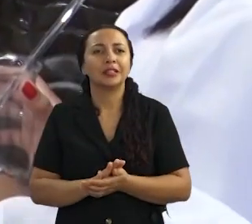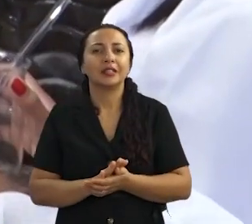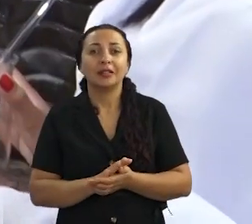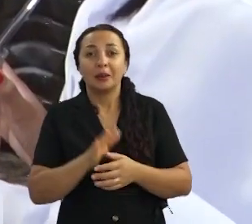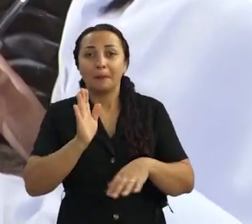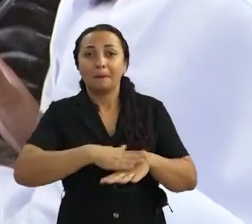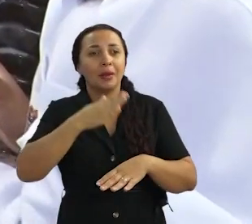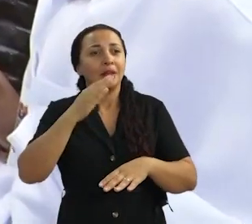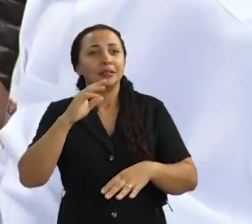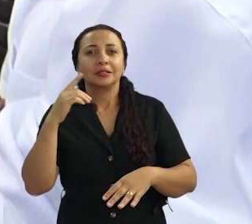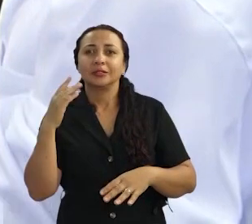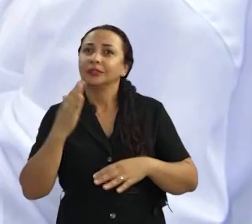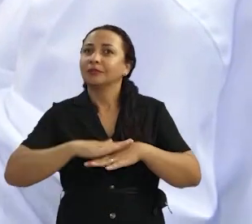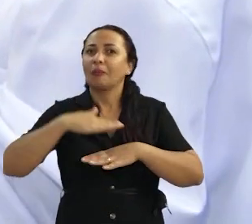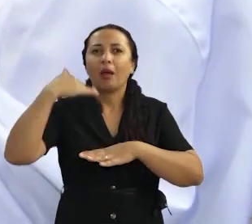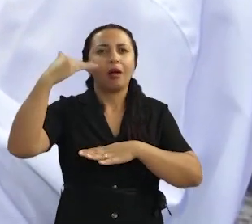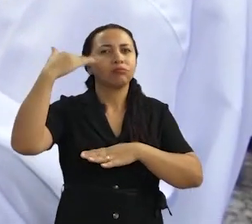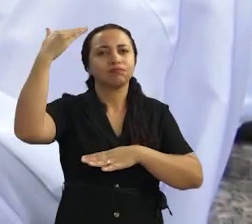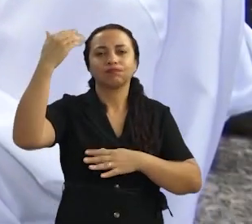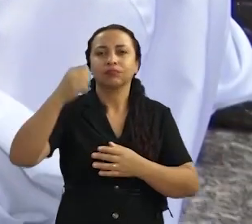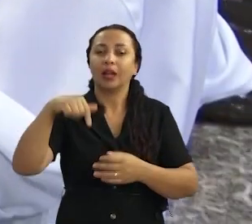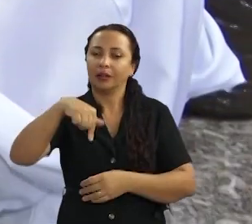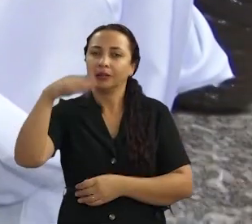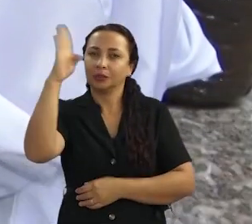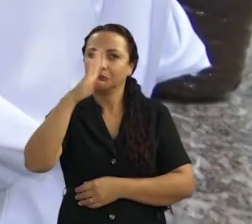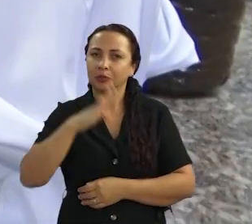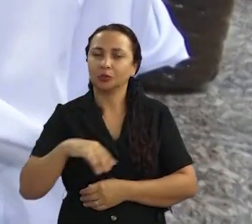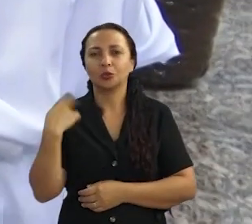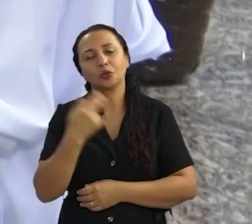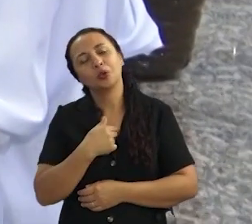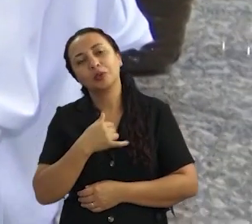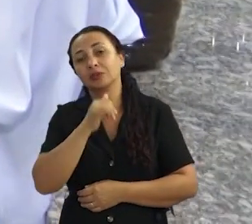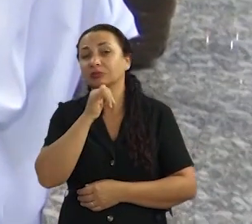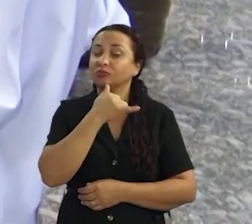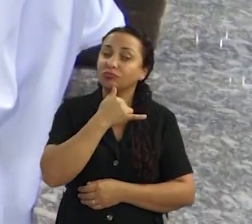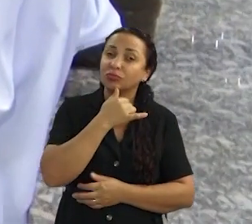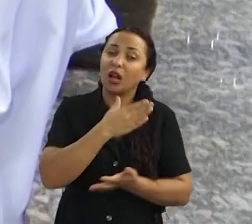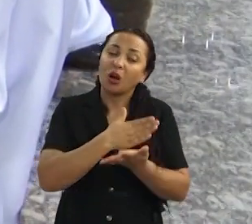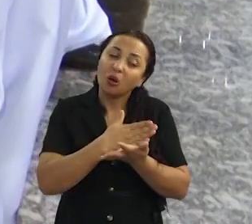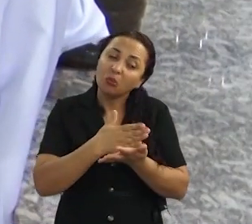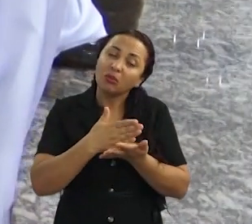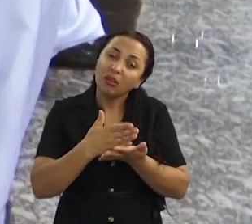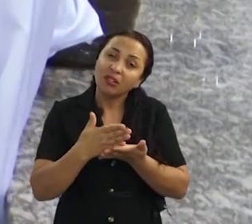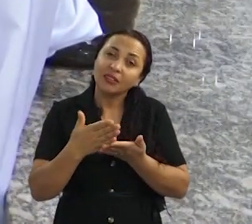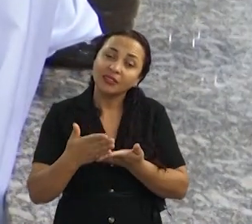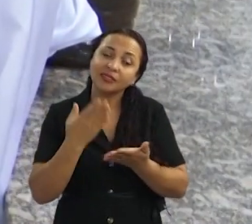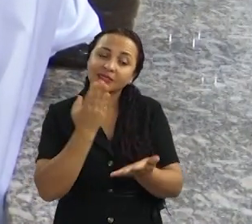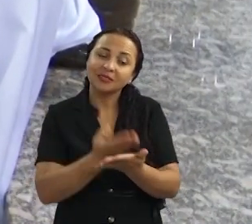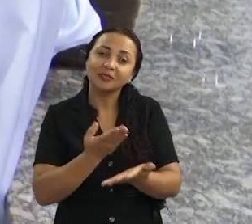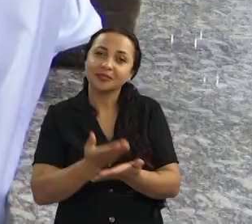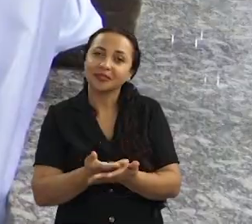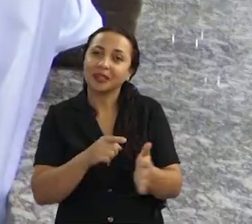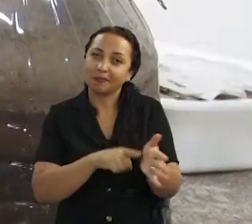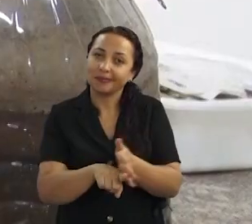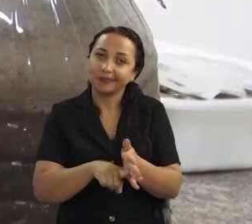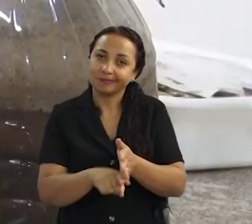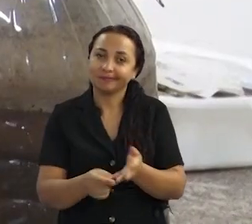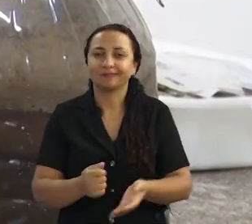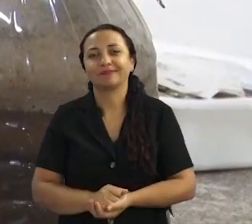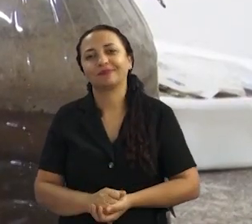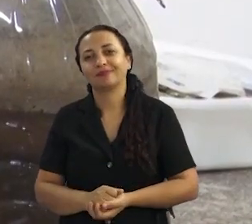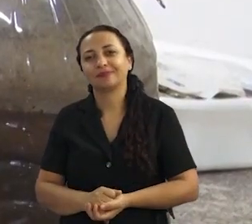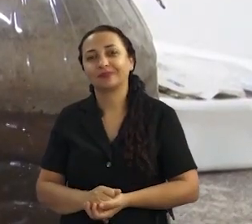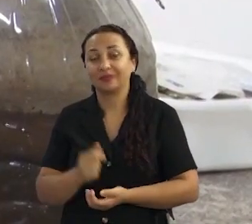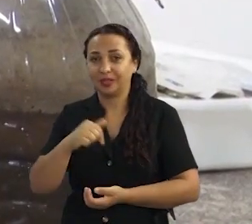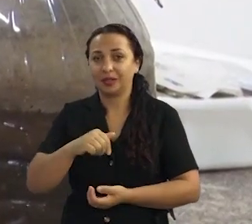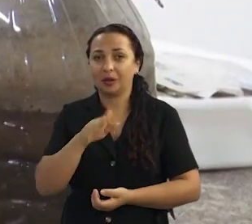é mais avançada atualmente. No Brasil, nós, infelizmente, ainda estamos engatinhando nesse sentido. Durante o